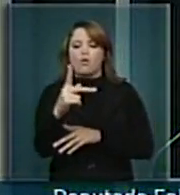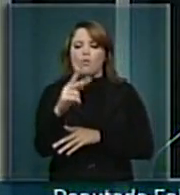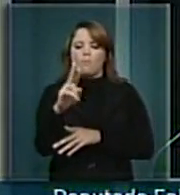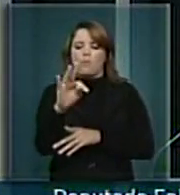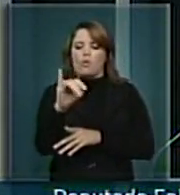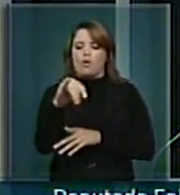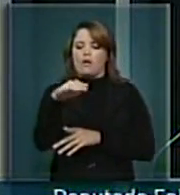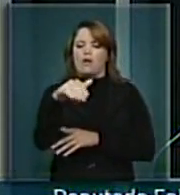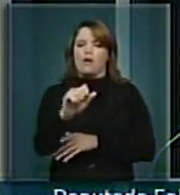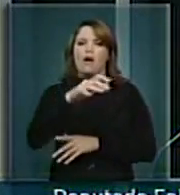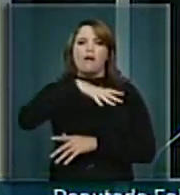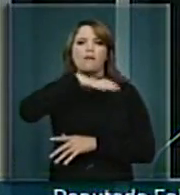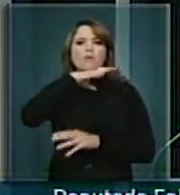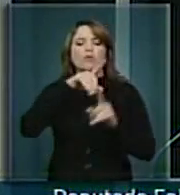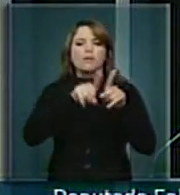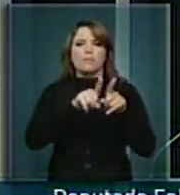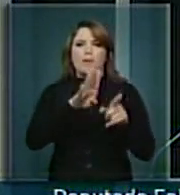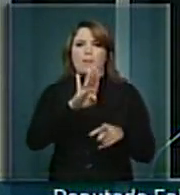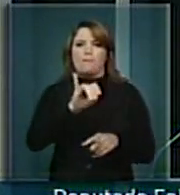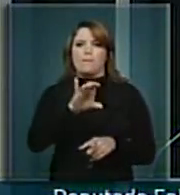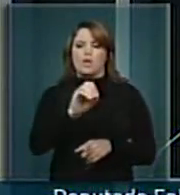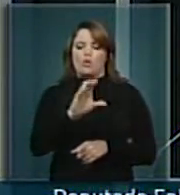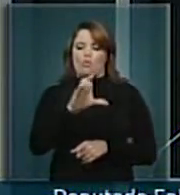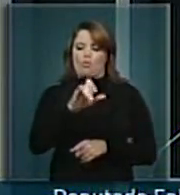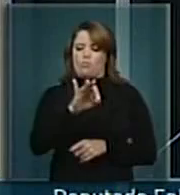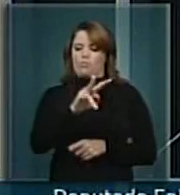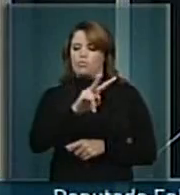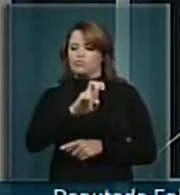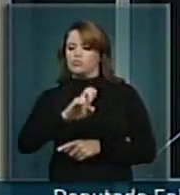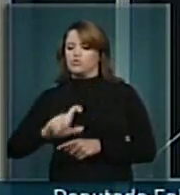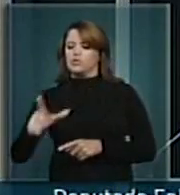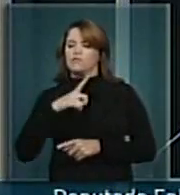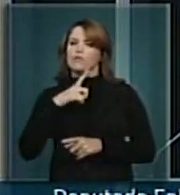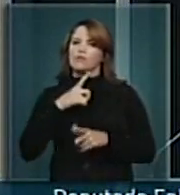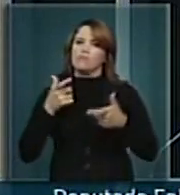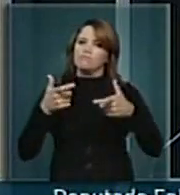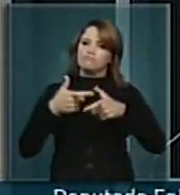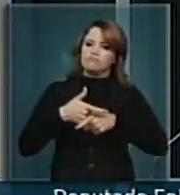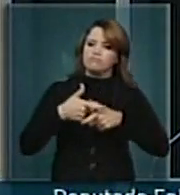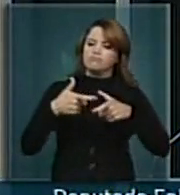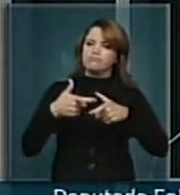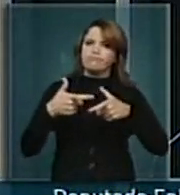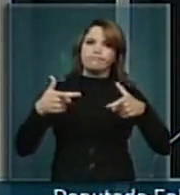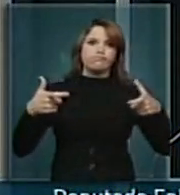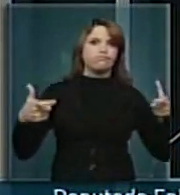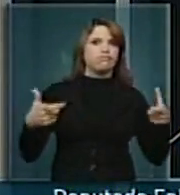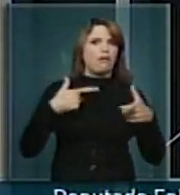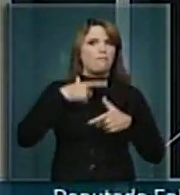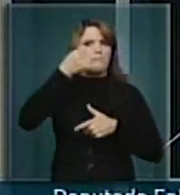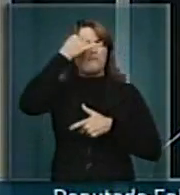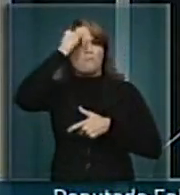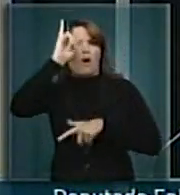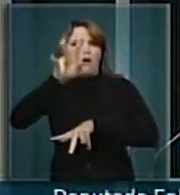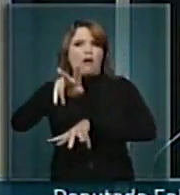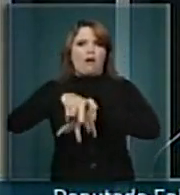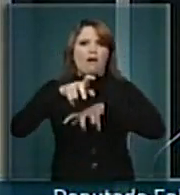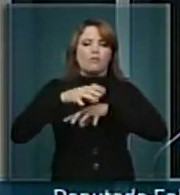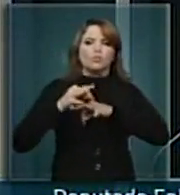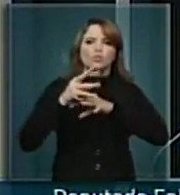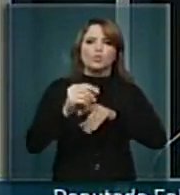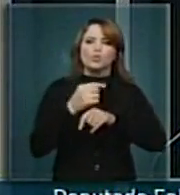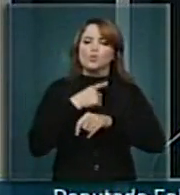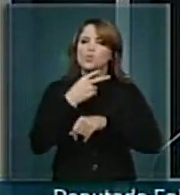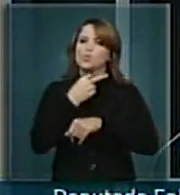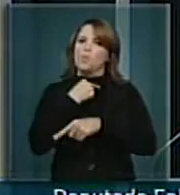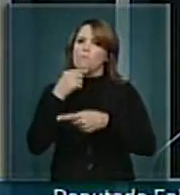proteína animal e biocombustível, operada por pequenos, médios e grandes ruralistas que não podem